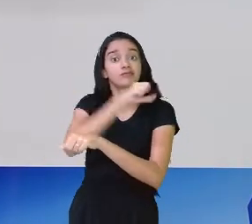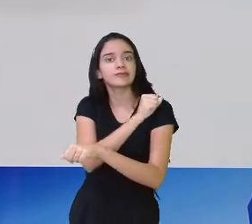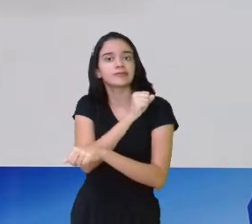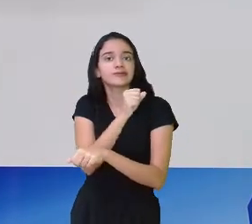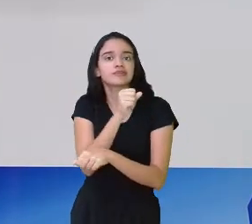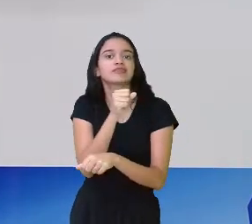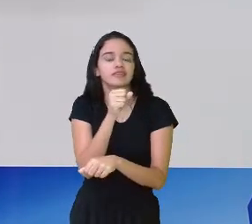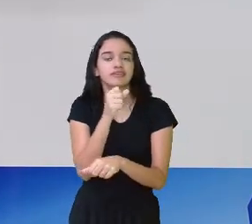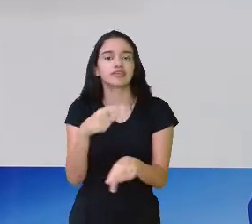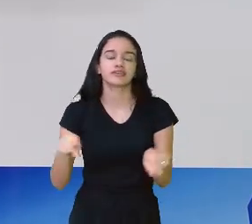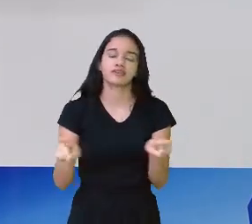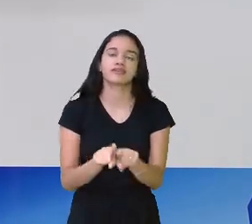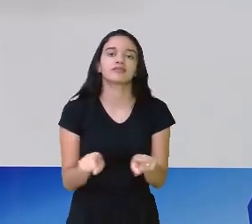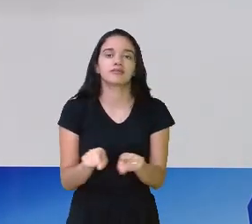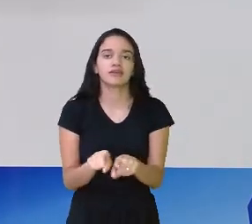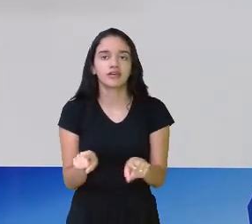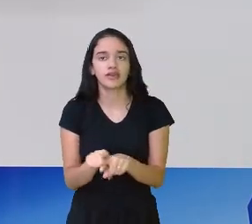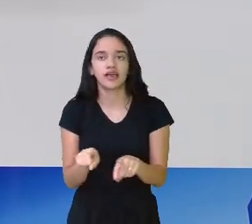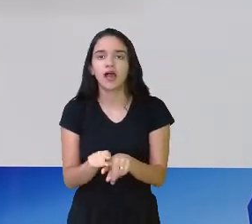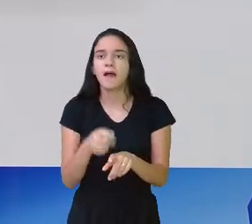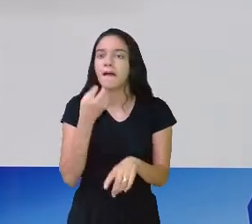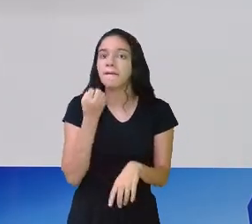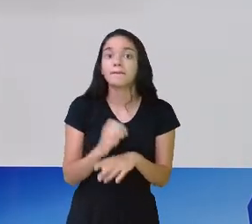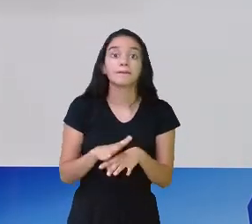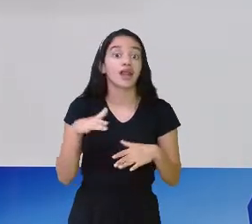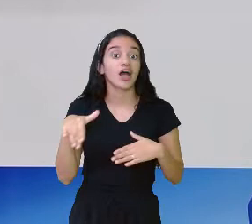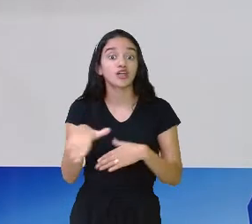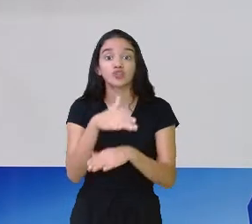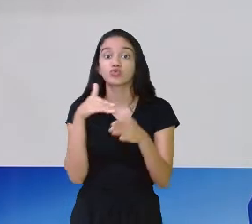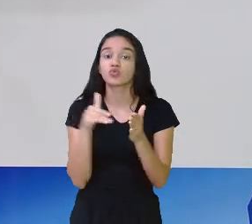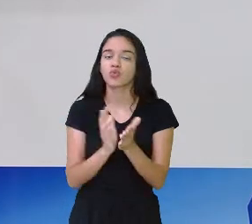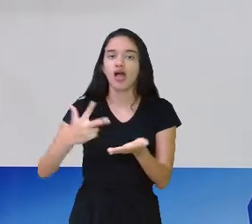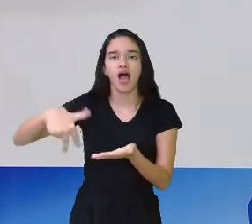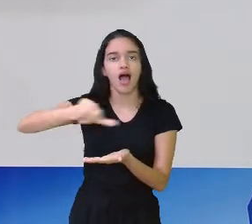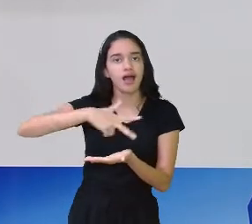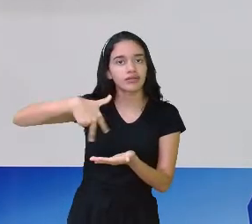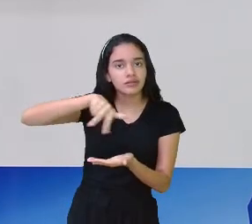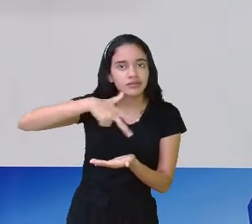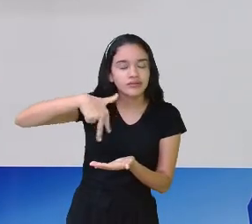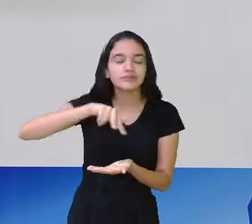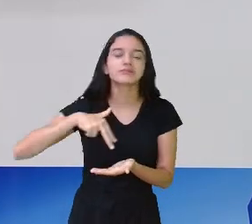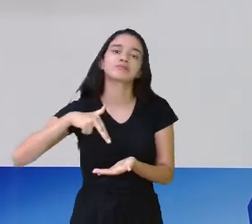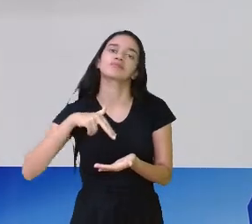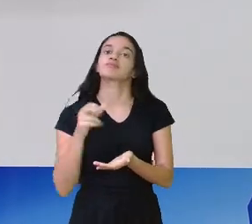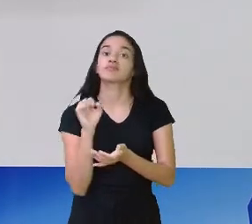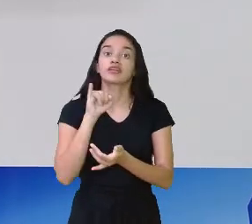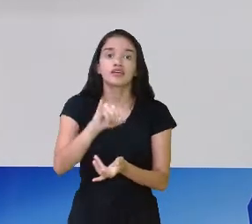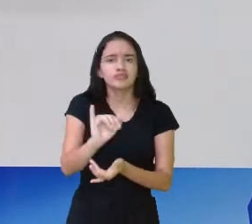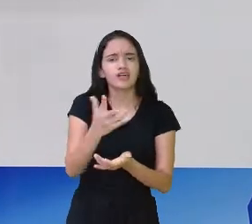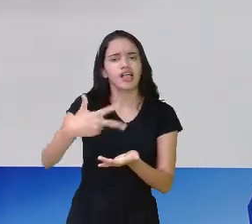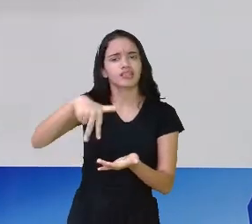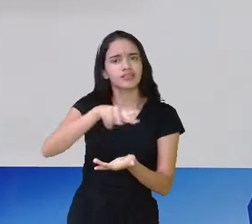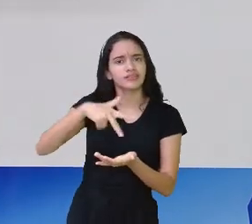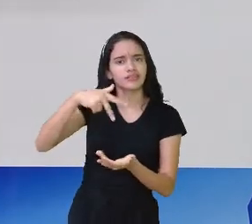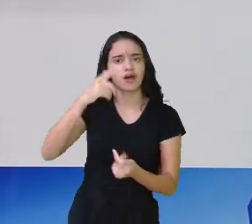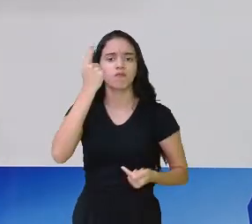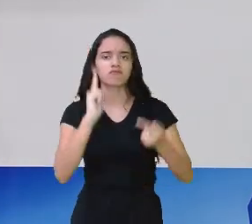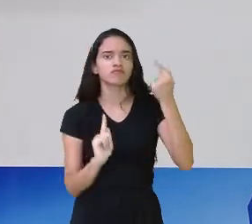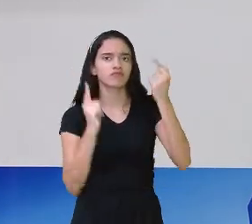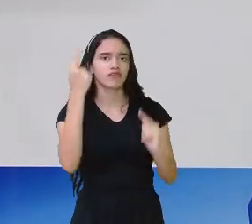a intensidade. E isso vale para todas as danças. E, claro, para o repertório. Se ele vai dançar um